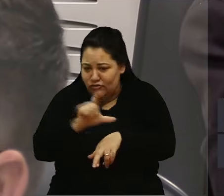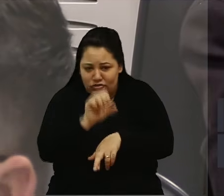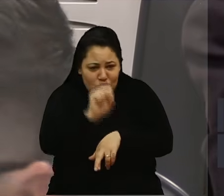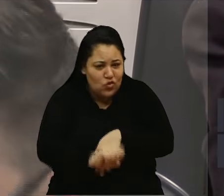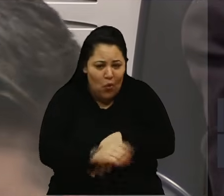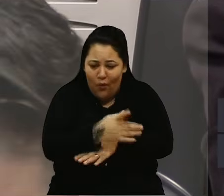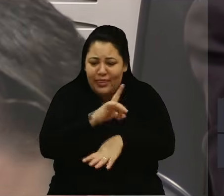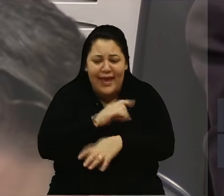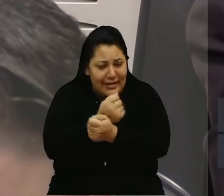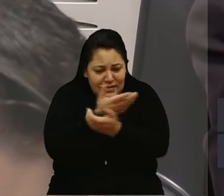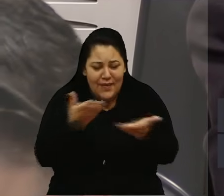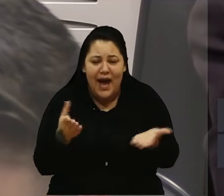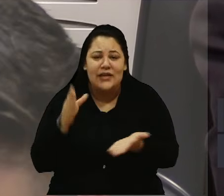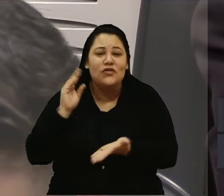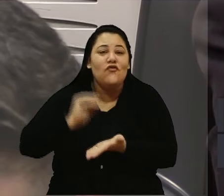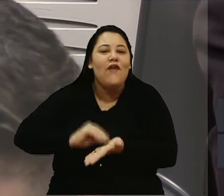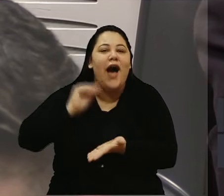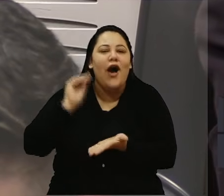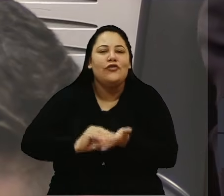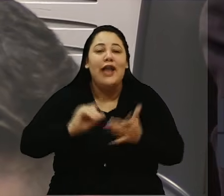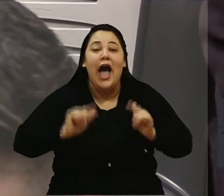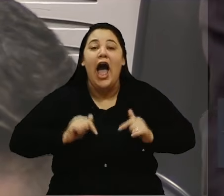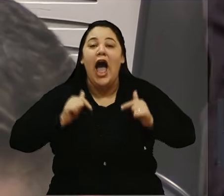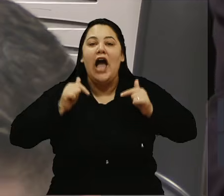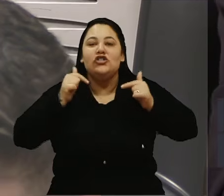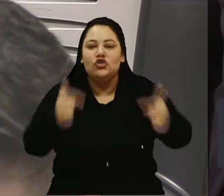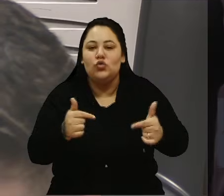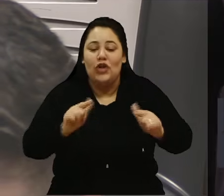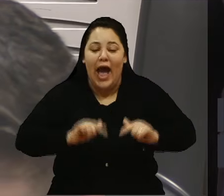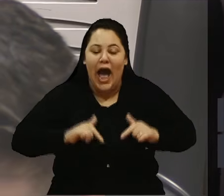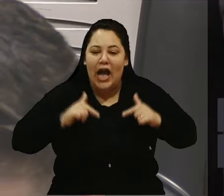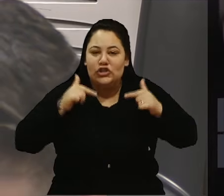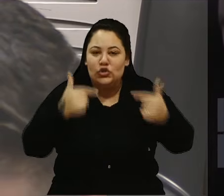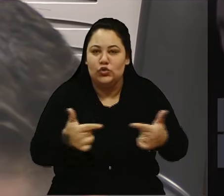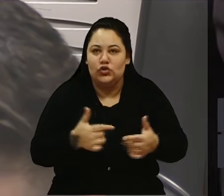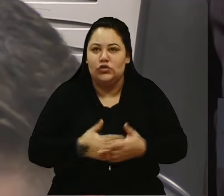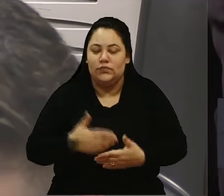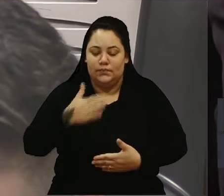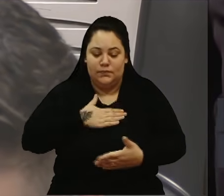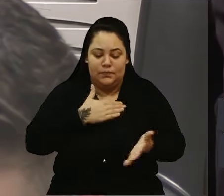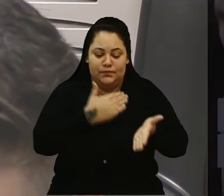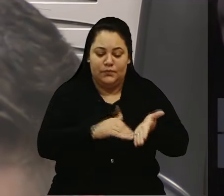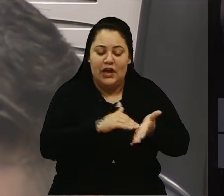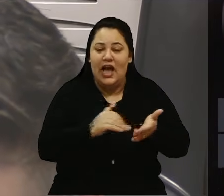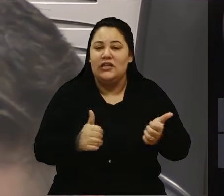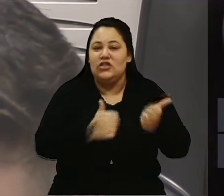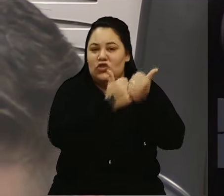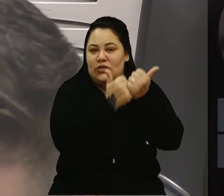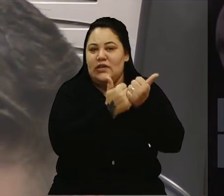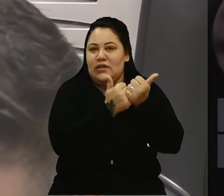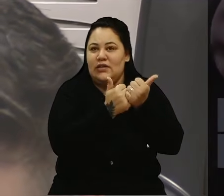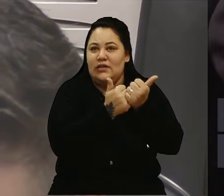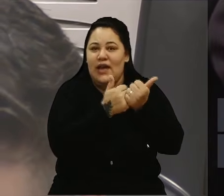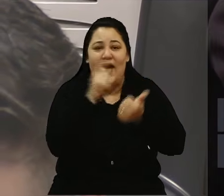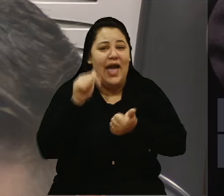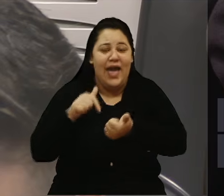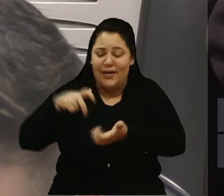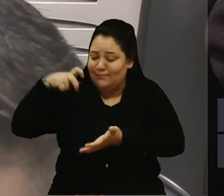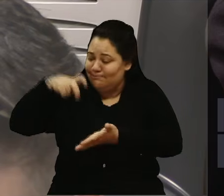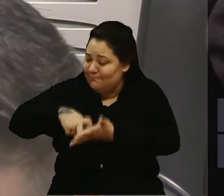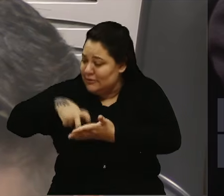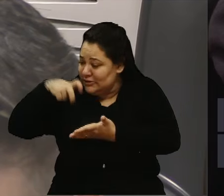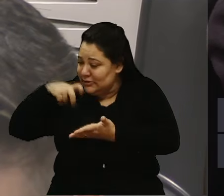espaço tem. Falta é atitude, que nem o senhor disse, atitude. Meu gabinete, a minha assessoria, chega a ser humilhante. As